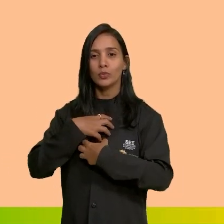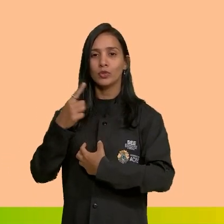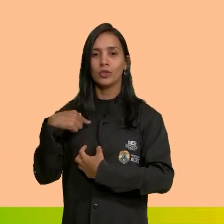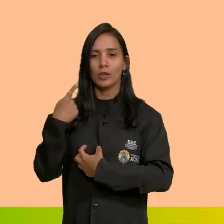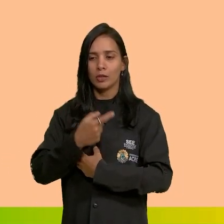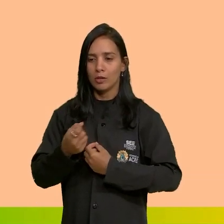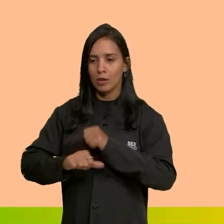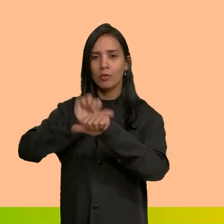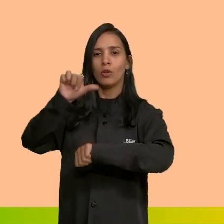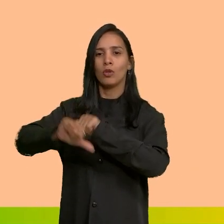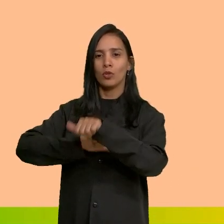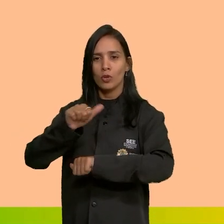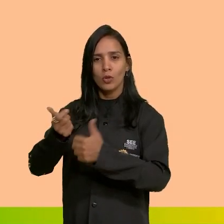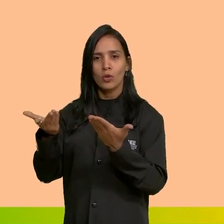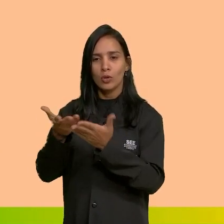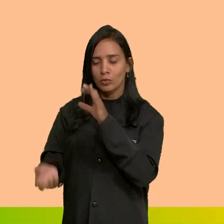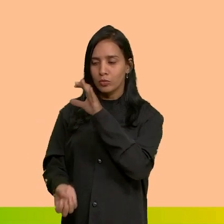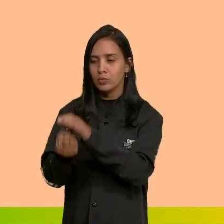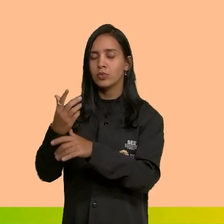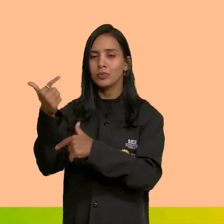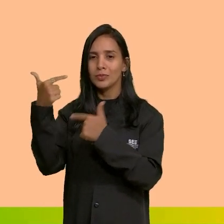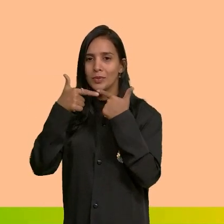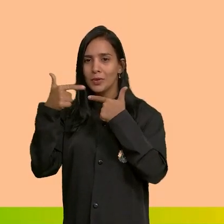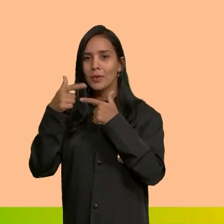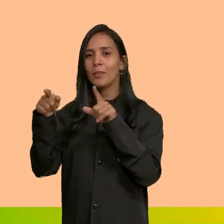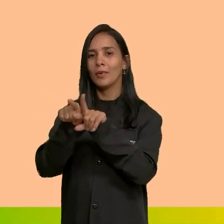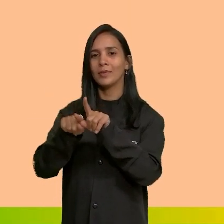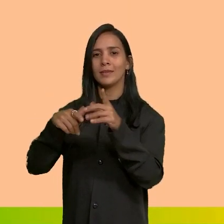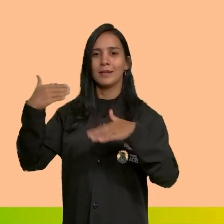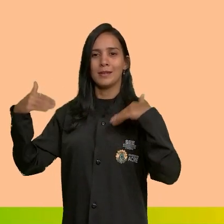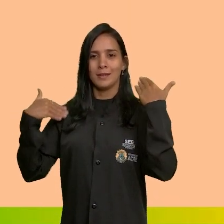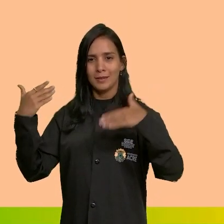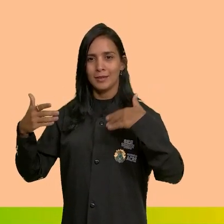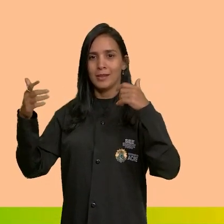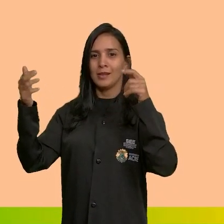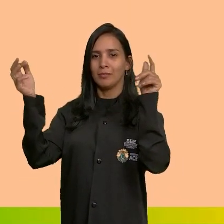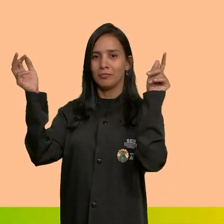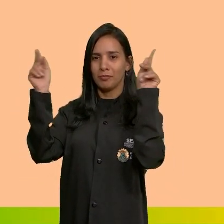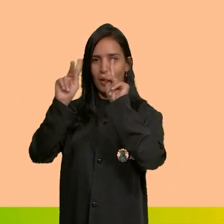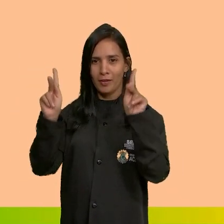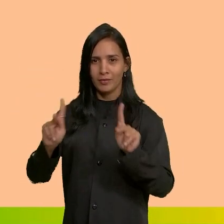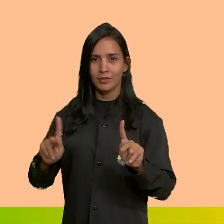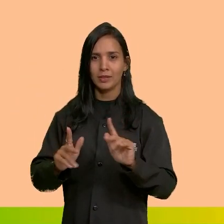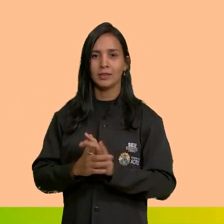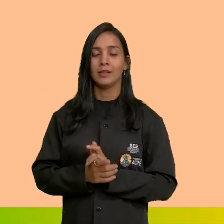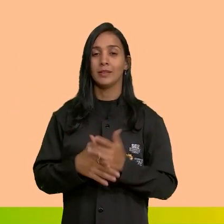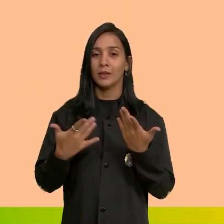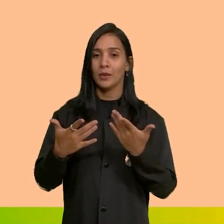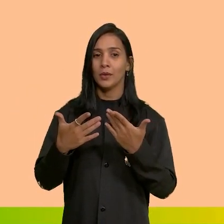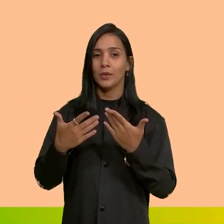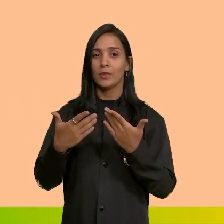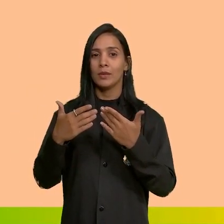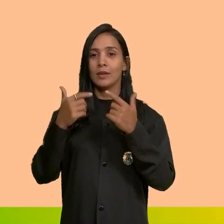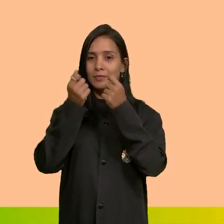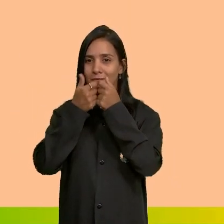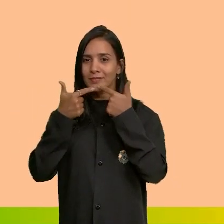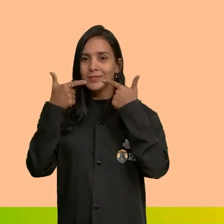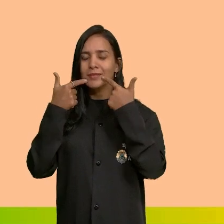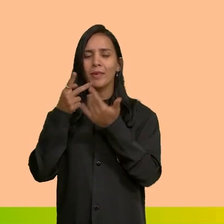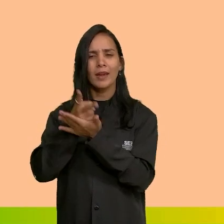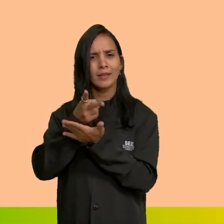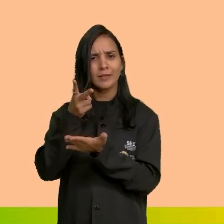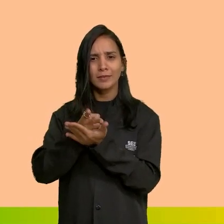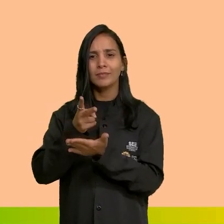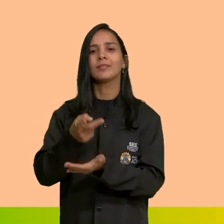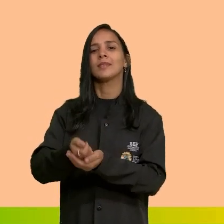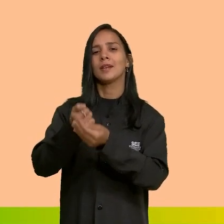humor e diversão. Assim como os dias atuais, a comédia ela tinha esse cunho mais leve, né? Mais